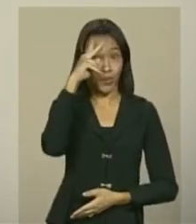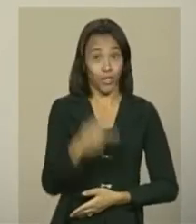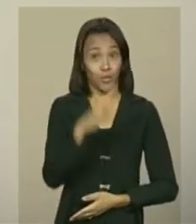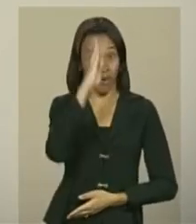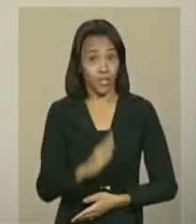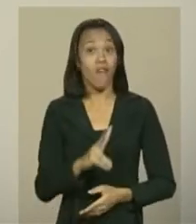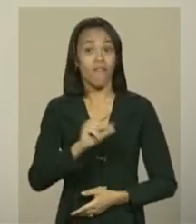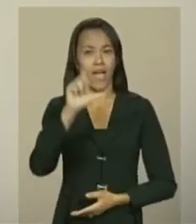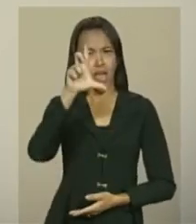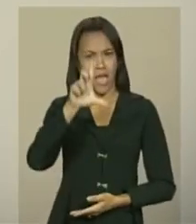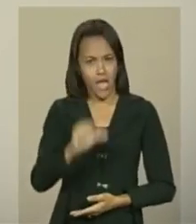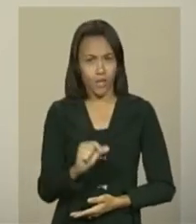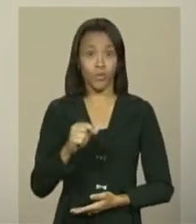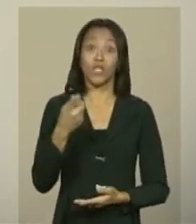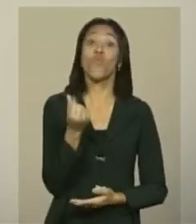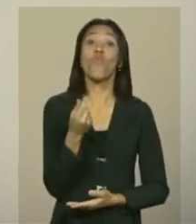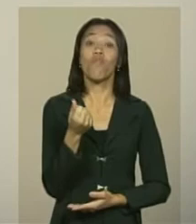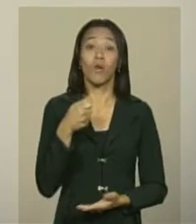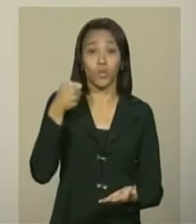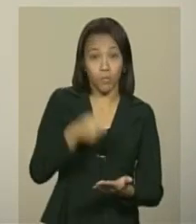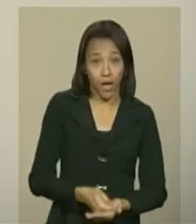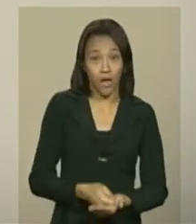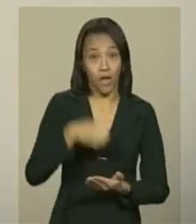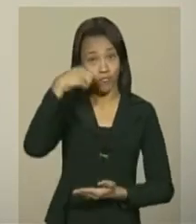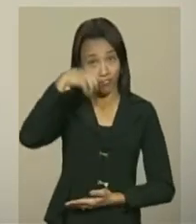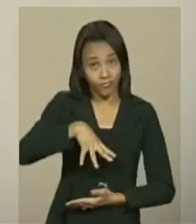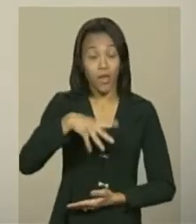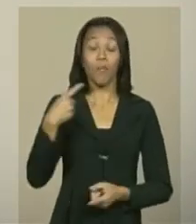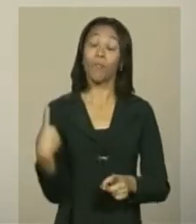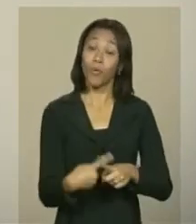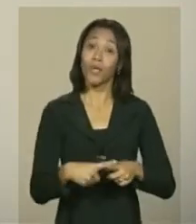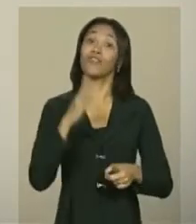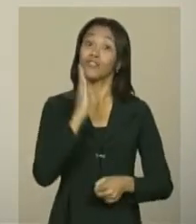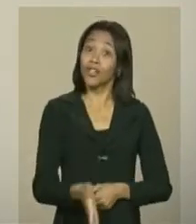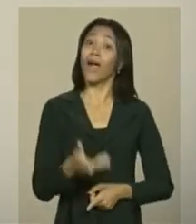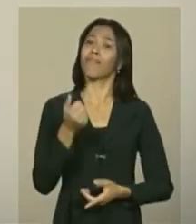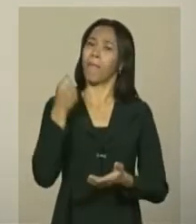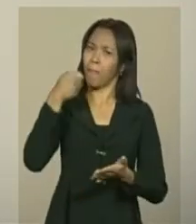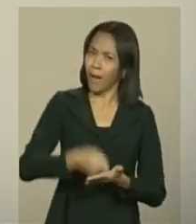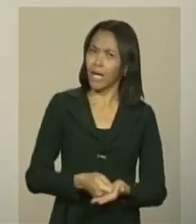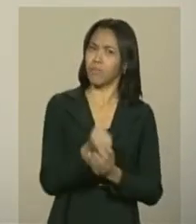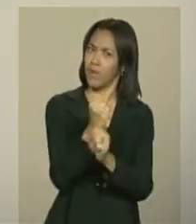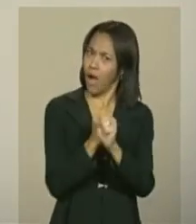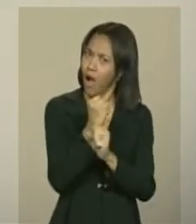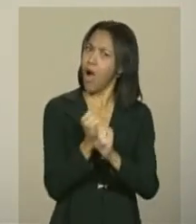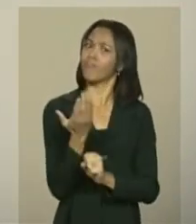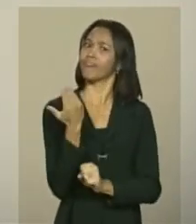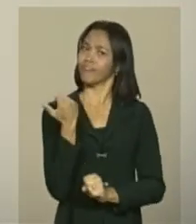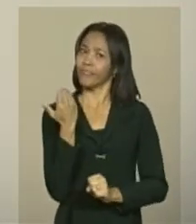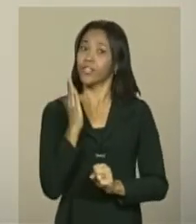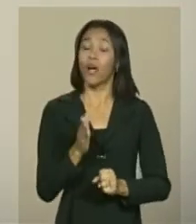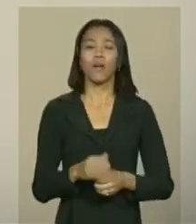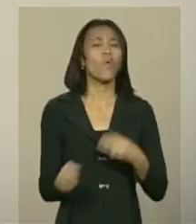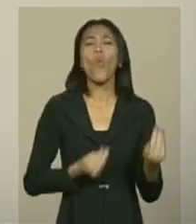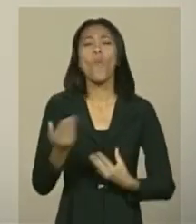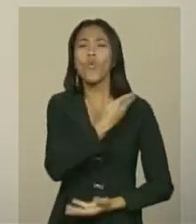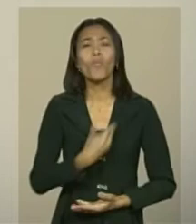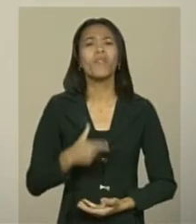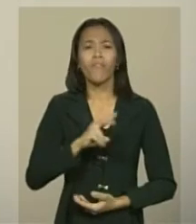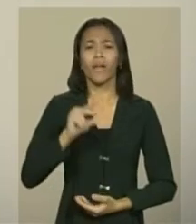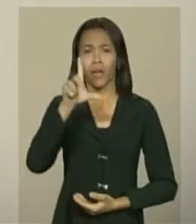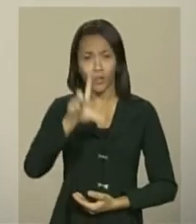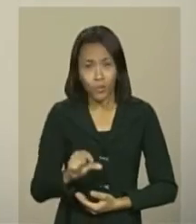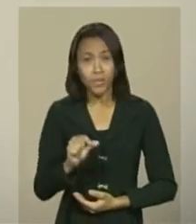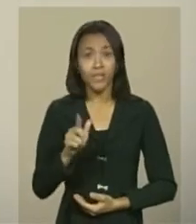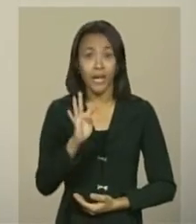reduzir o preço da energia elétrica Por que pagamos por ela durante anos como o governo vai conseguir